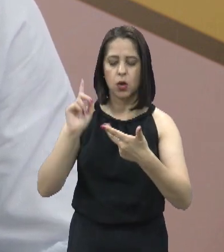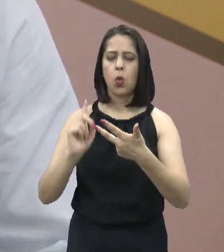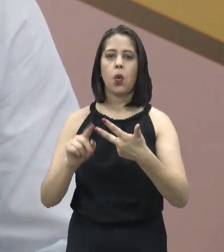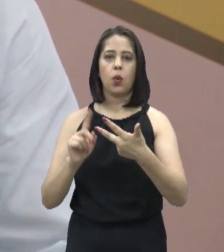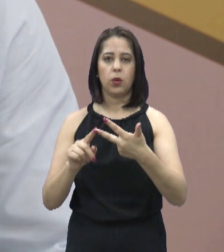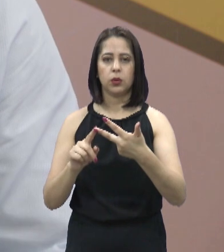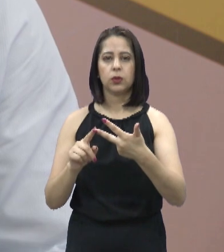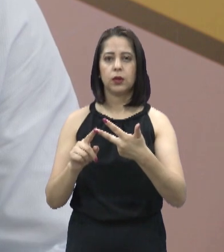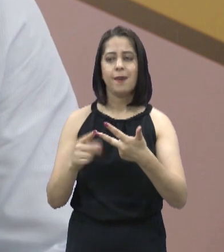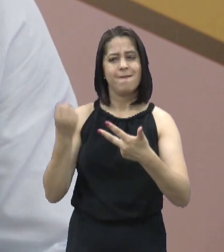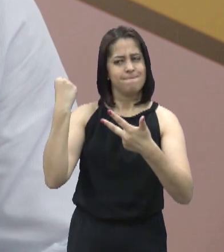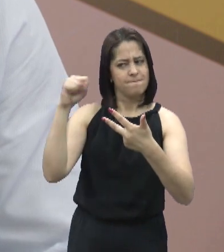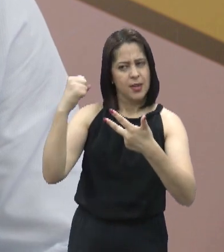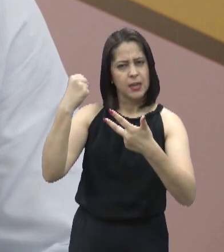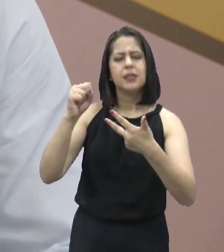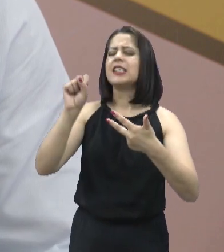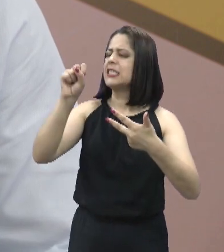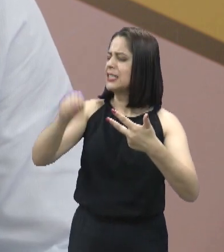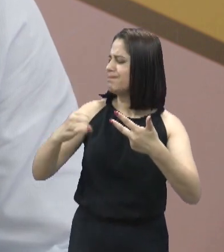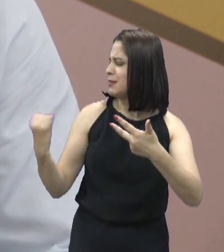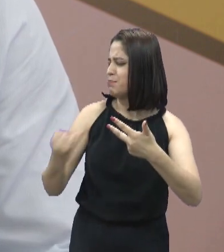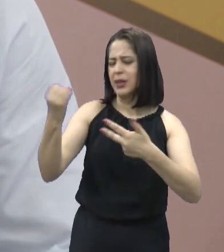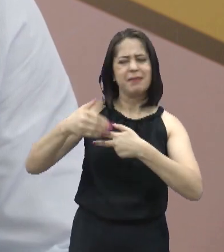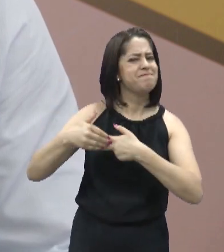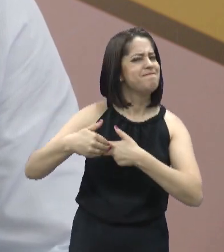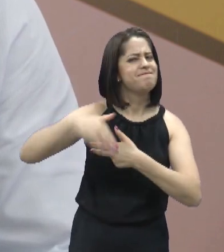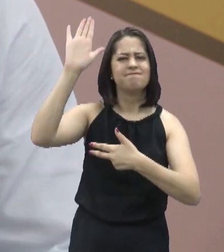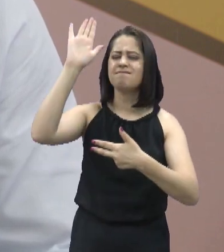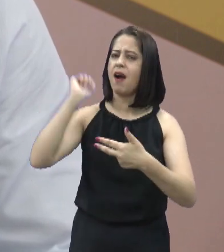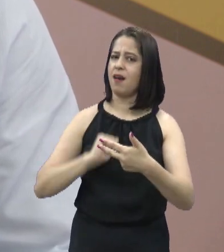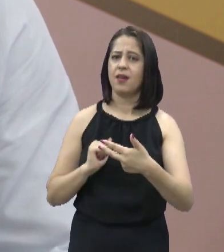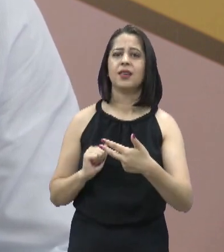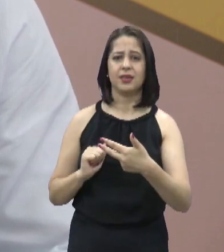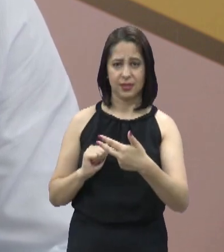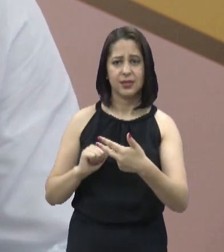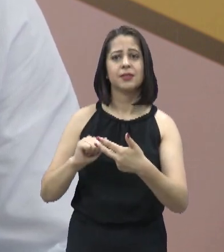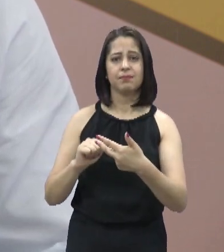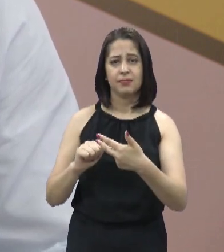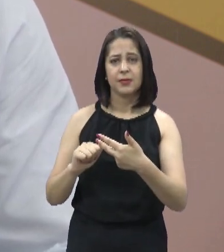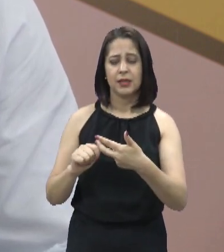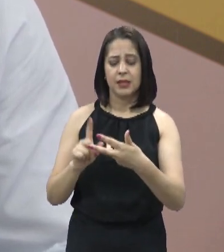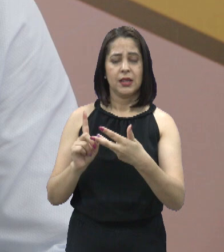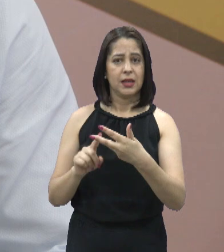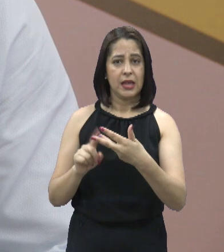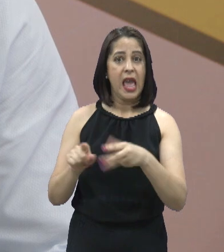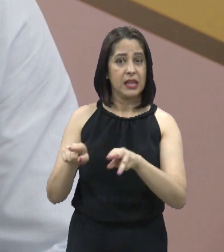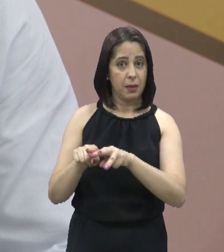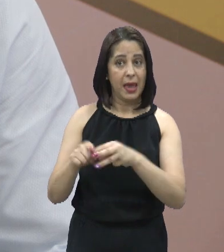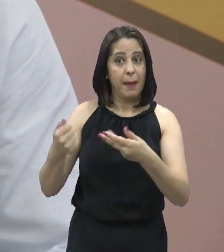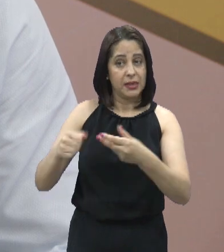importante. Atividade física é fundamental, então é bom ter um apoio também. Em muitos casos a gente precisa